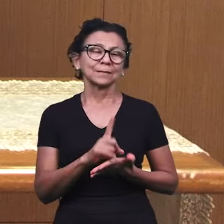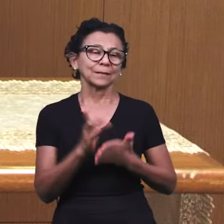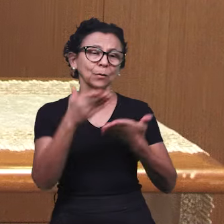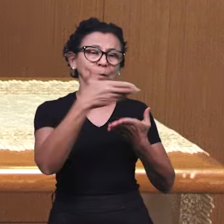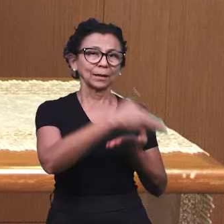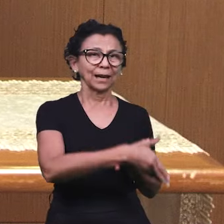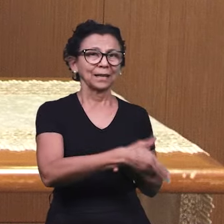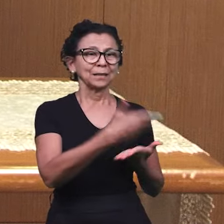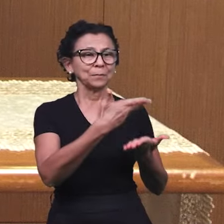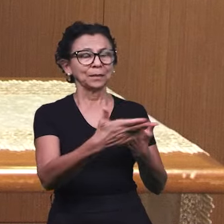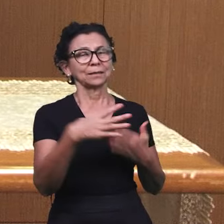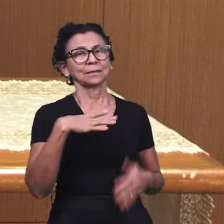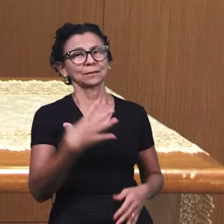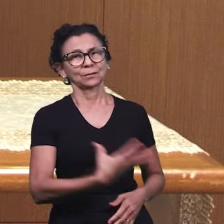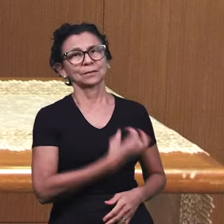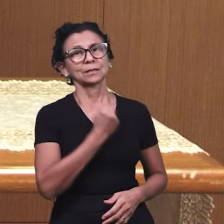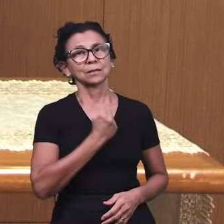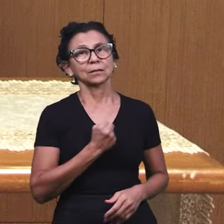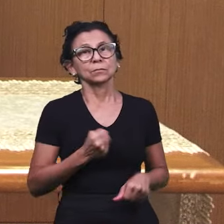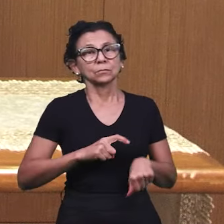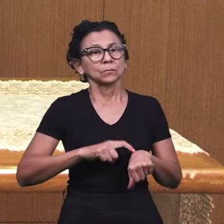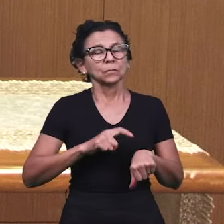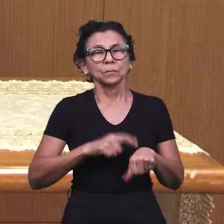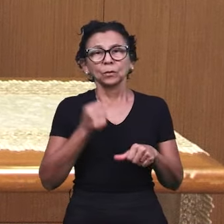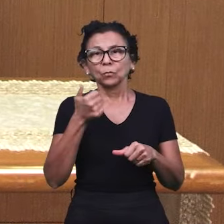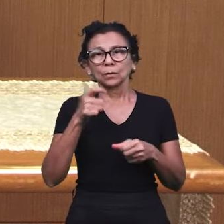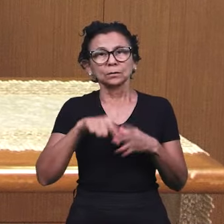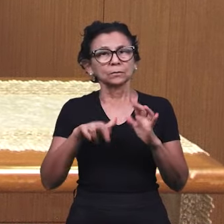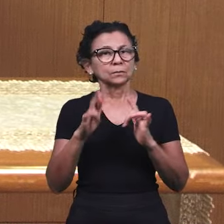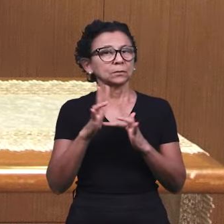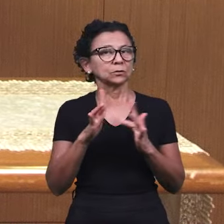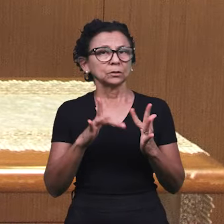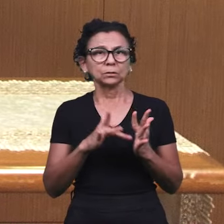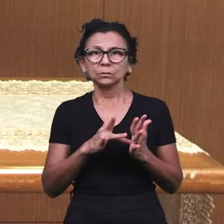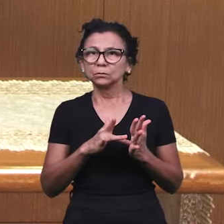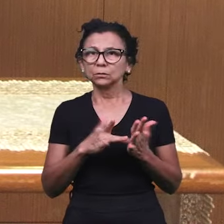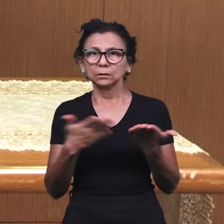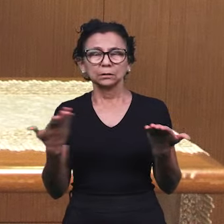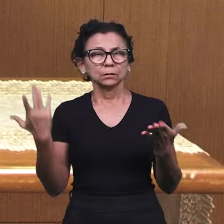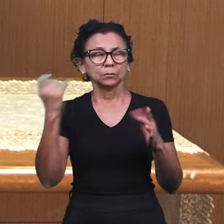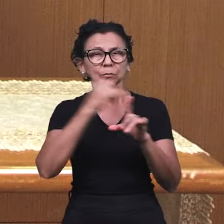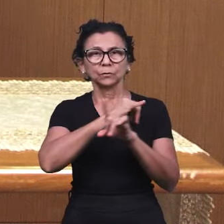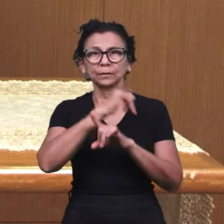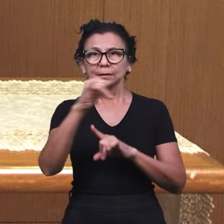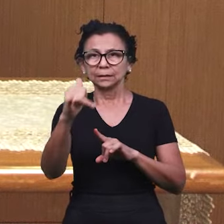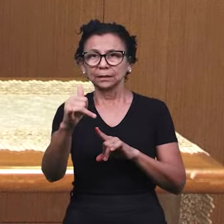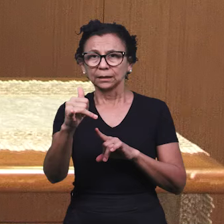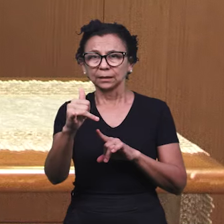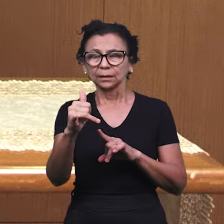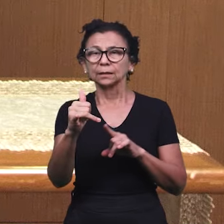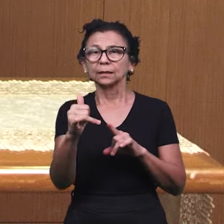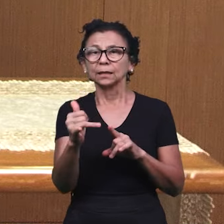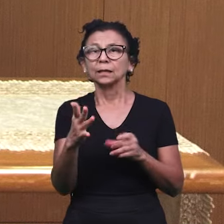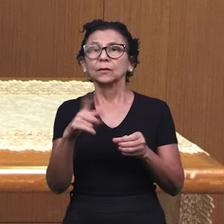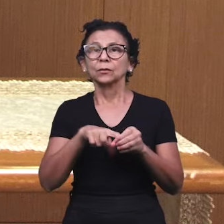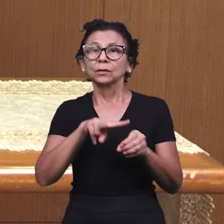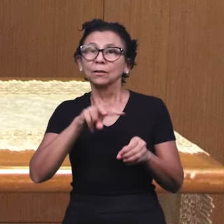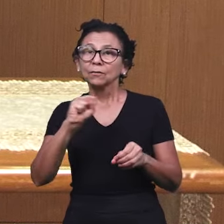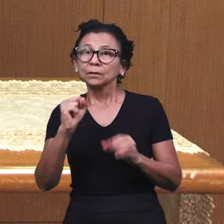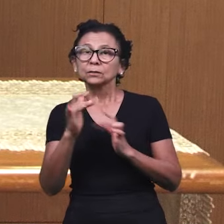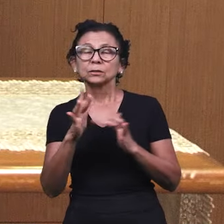sua coroa. É o momento que nós estamos vivendo. A profecia é esse que vem sem demora. É o tempo do